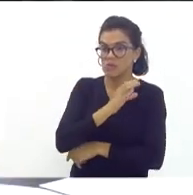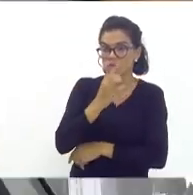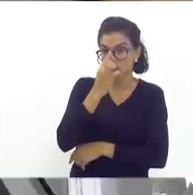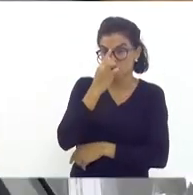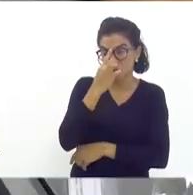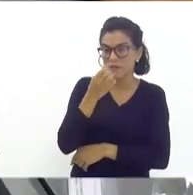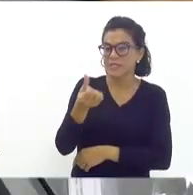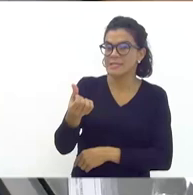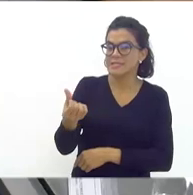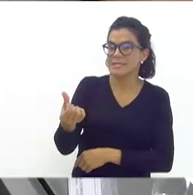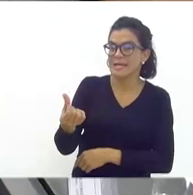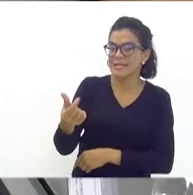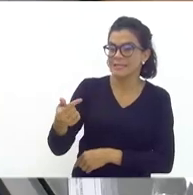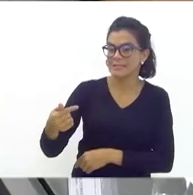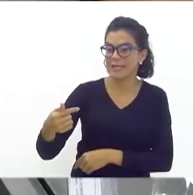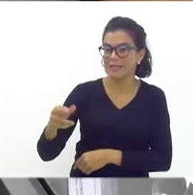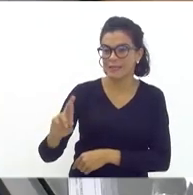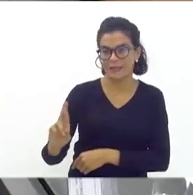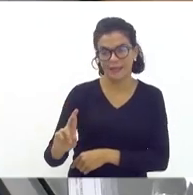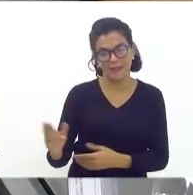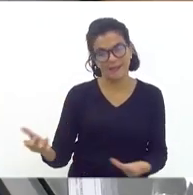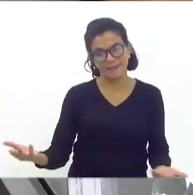seis reais